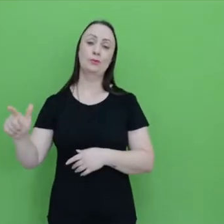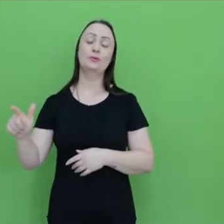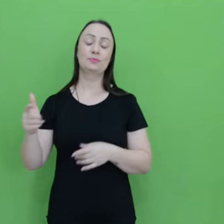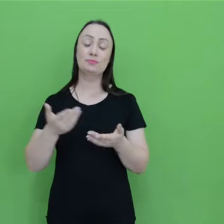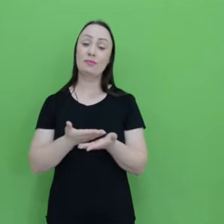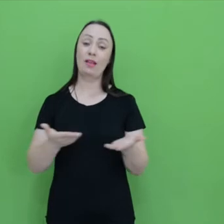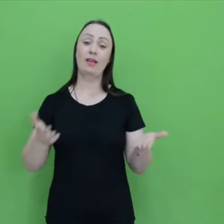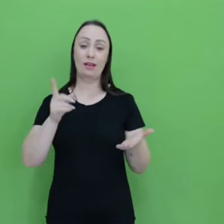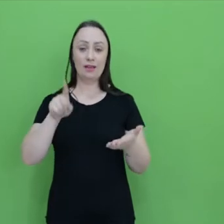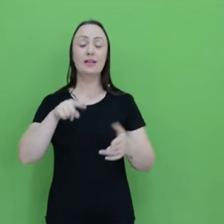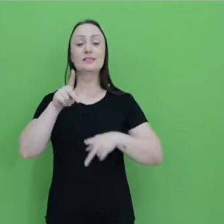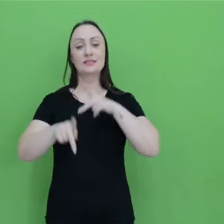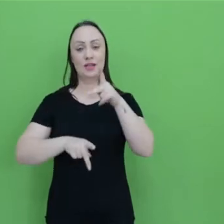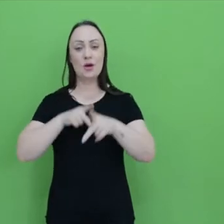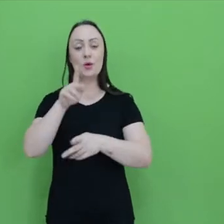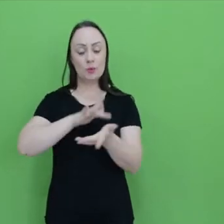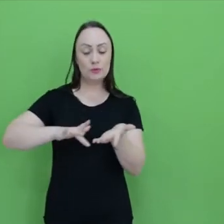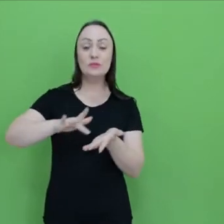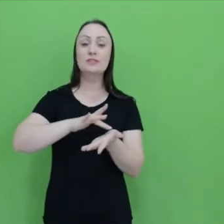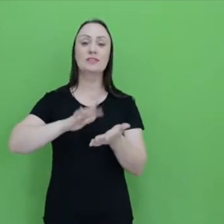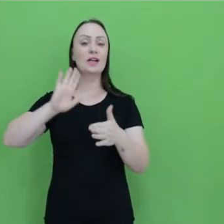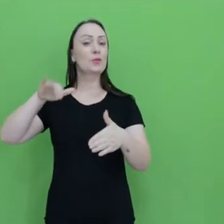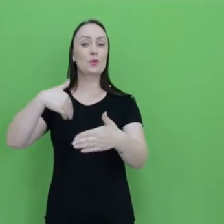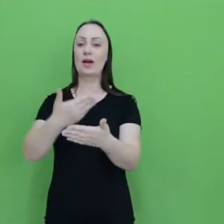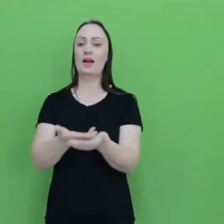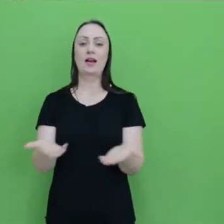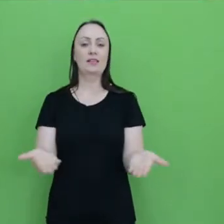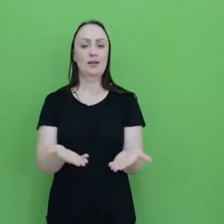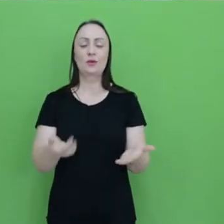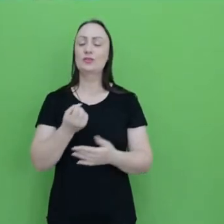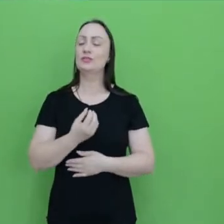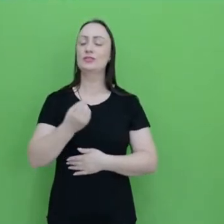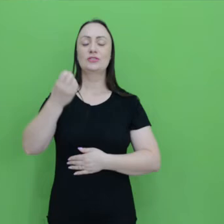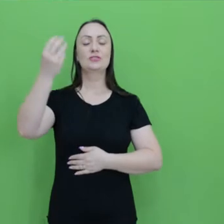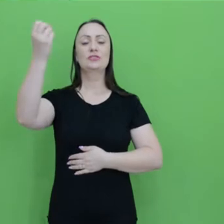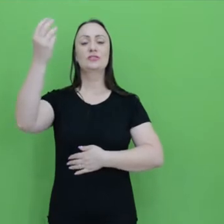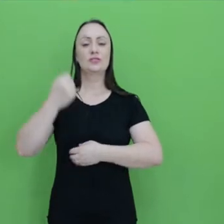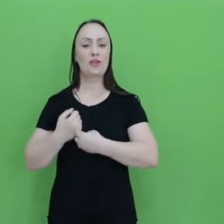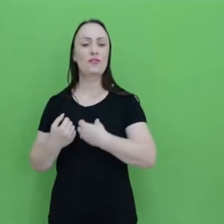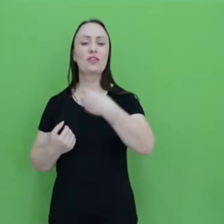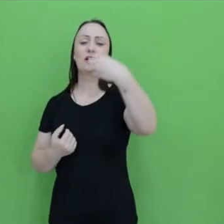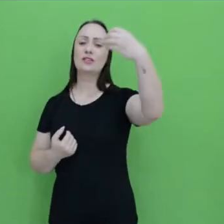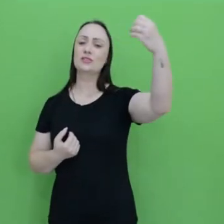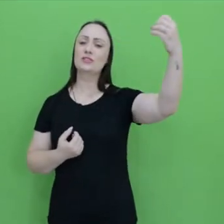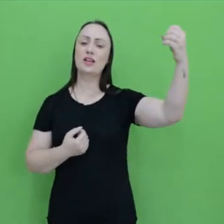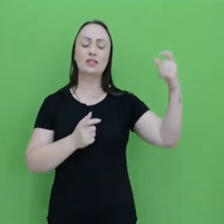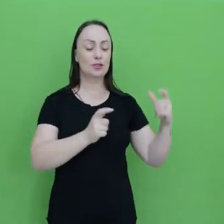Esse é o povo cigano que até hoje viaja de lugar para